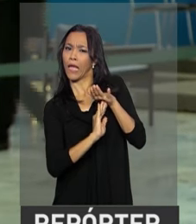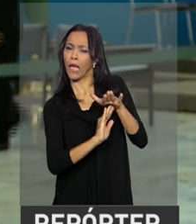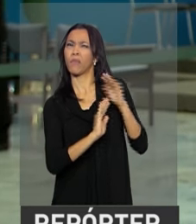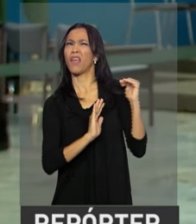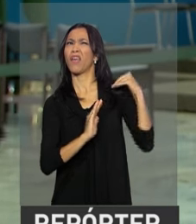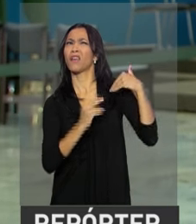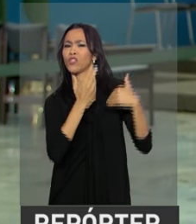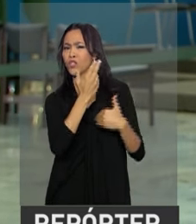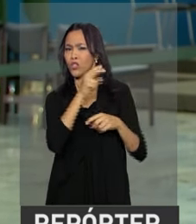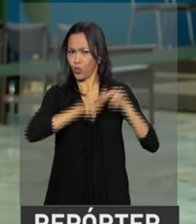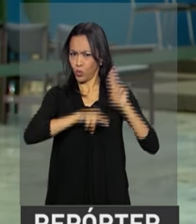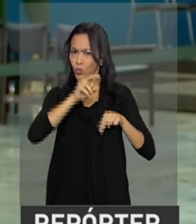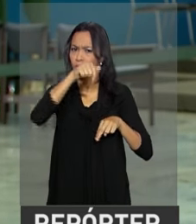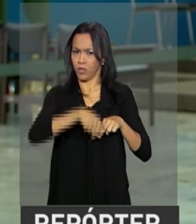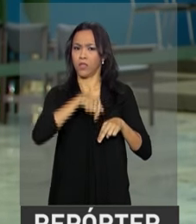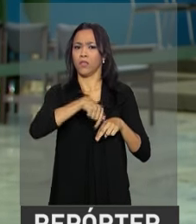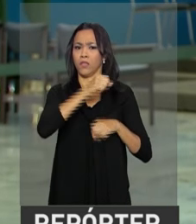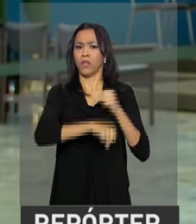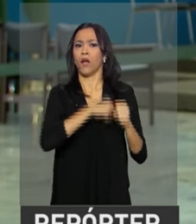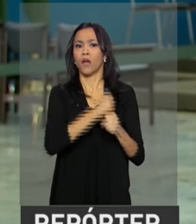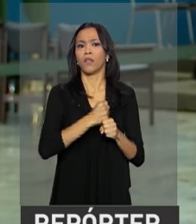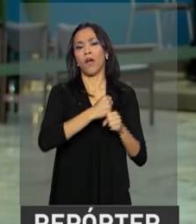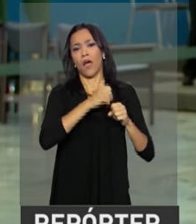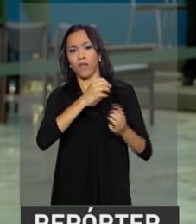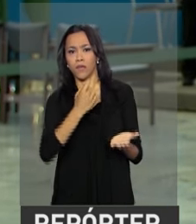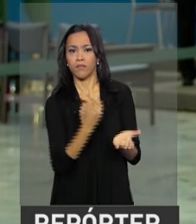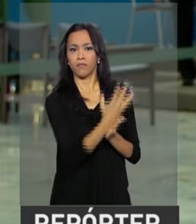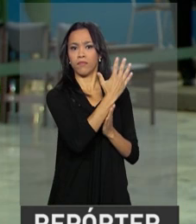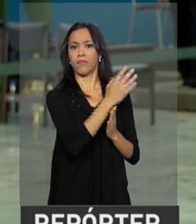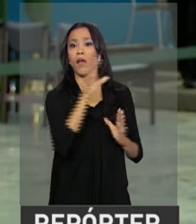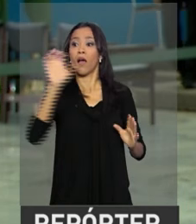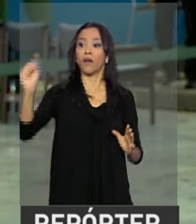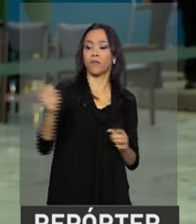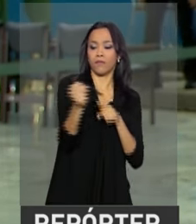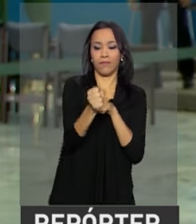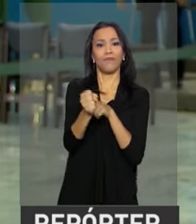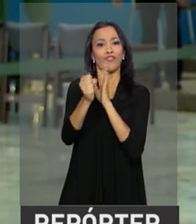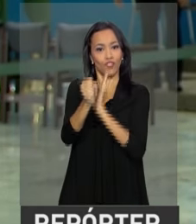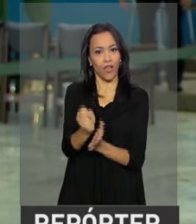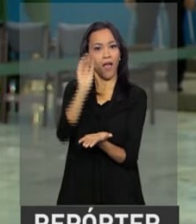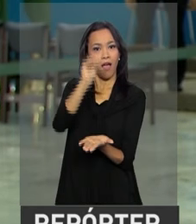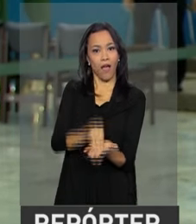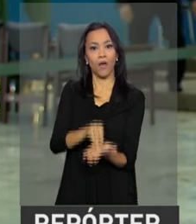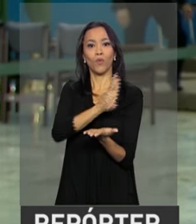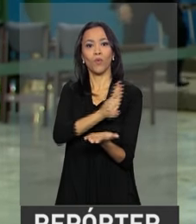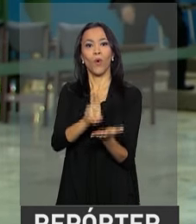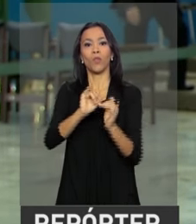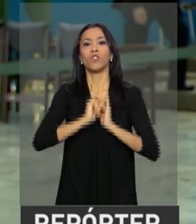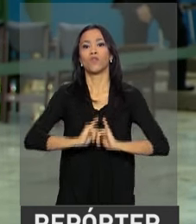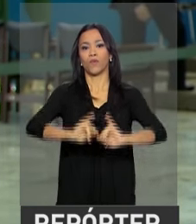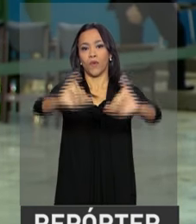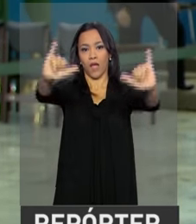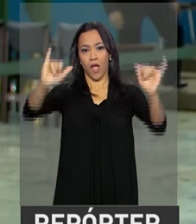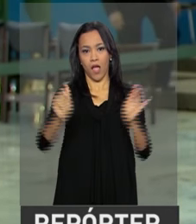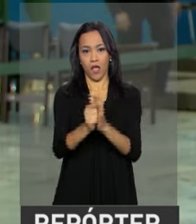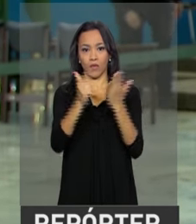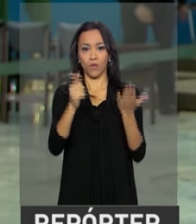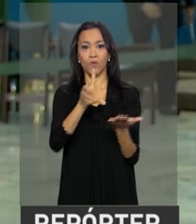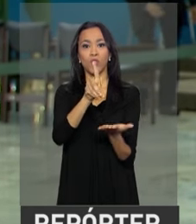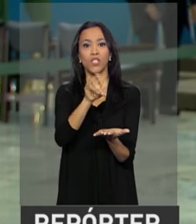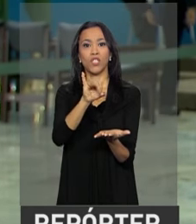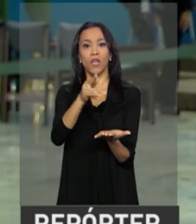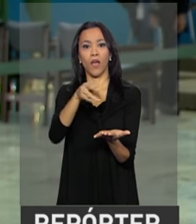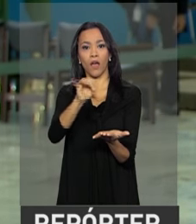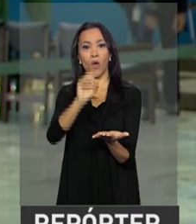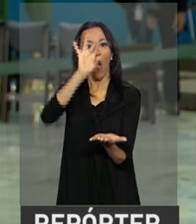junho deste ano. E a nomeação de Beltrão para o cargo de ministro do Turismo já foi publicada no Diário Oficial da União desta